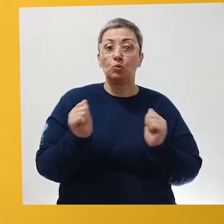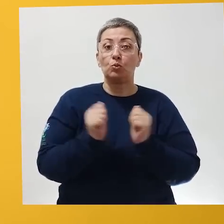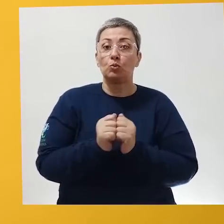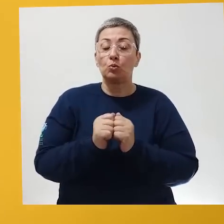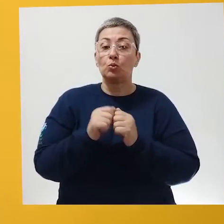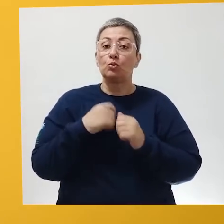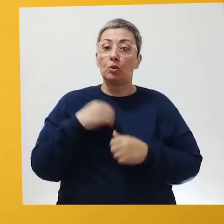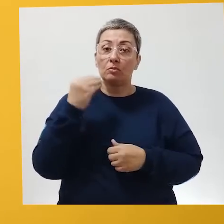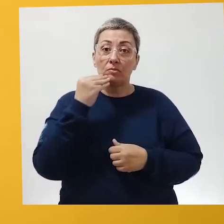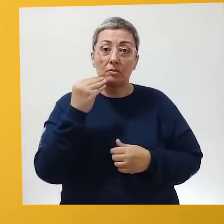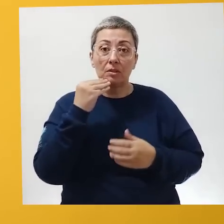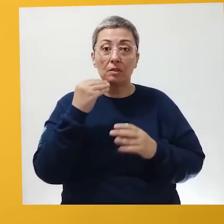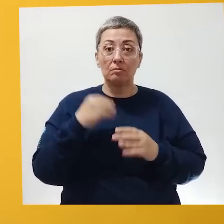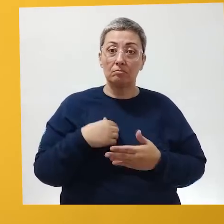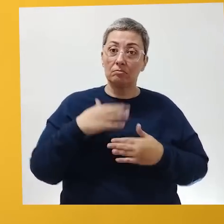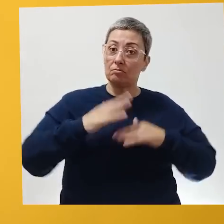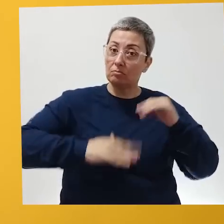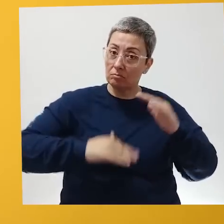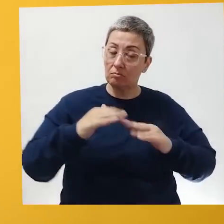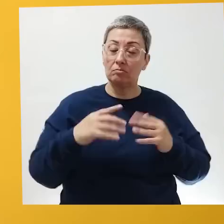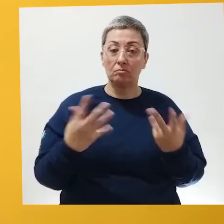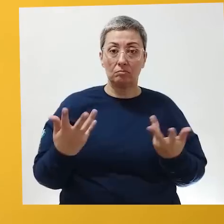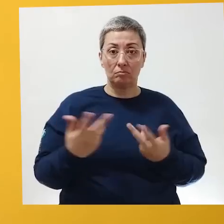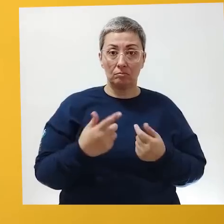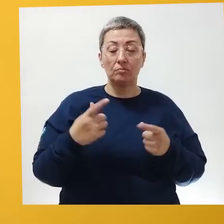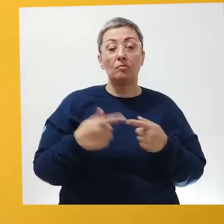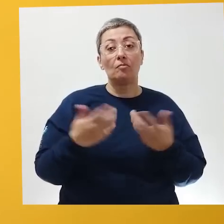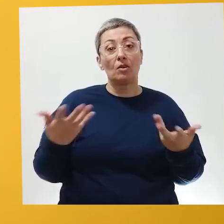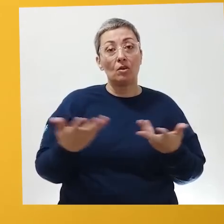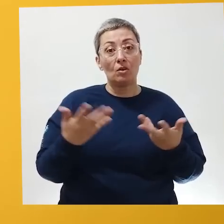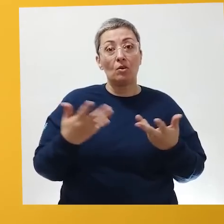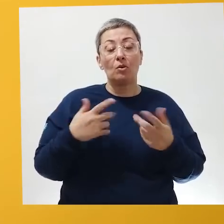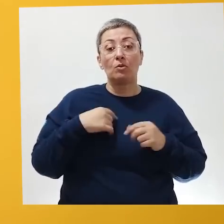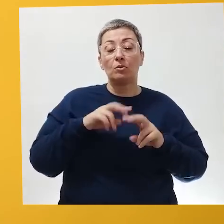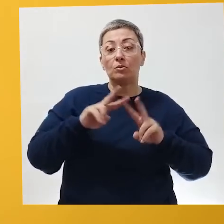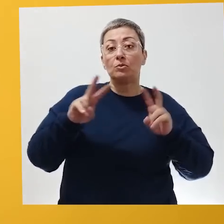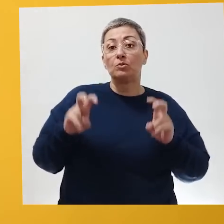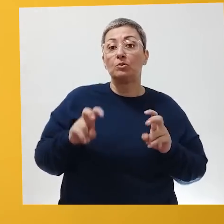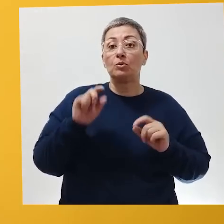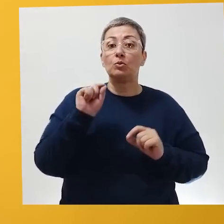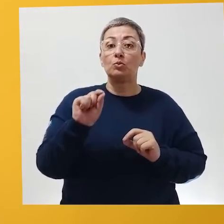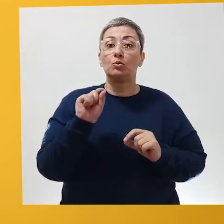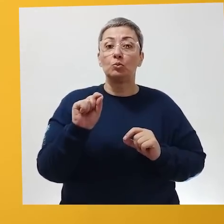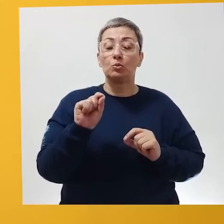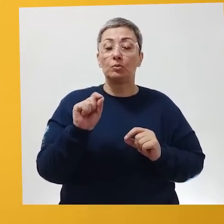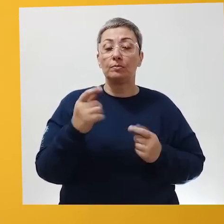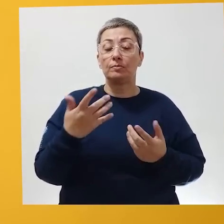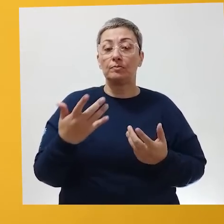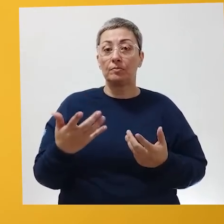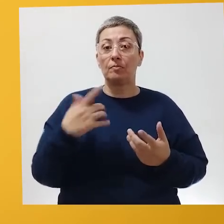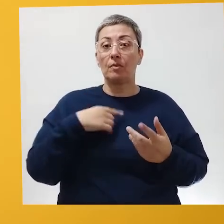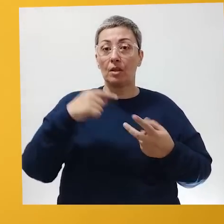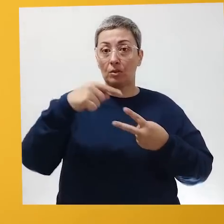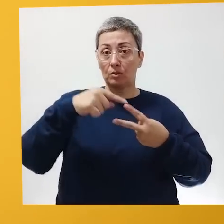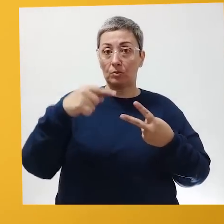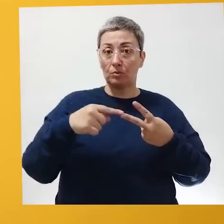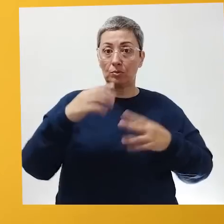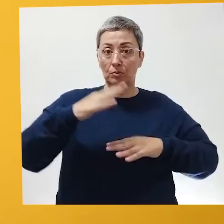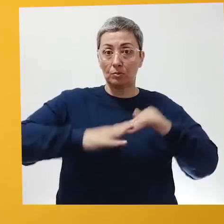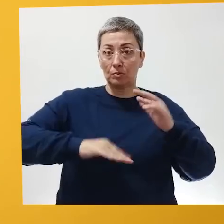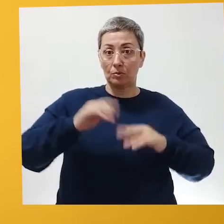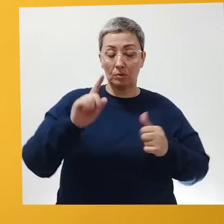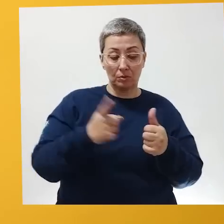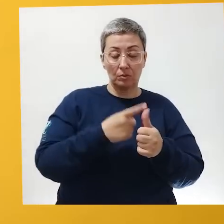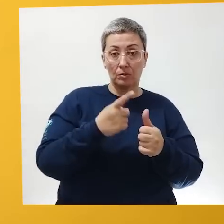sendo oportunizada para a realização dela. Hoje eu quero falar um pouco a respeito de 2 atividades. A